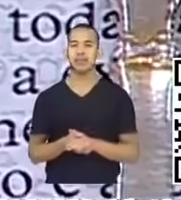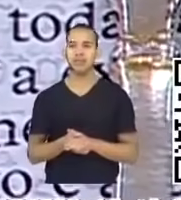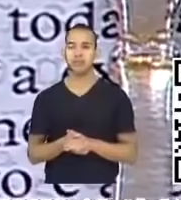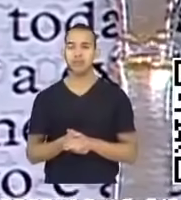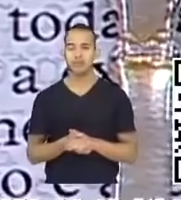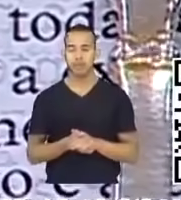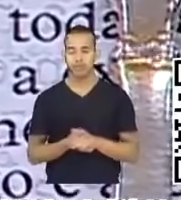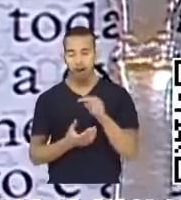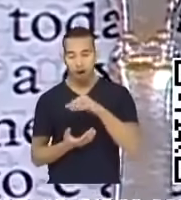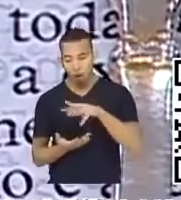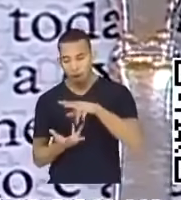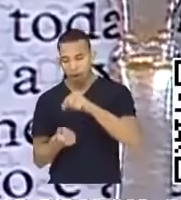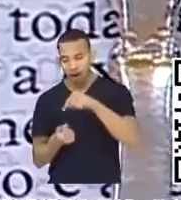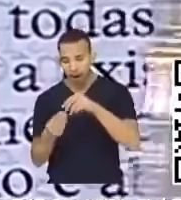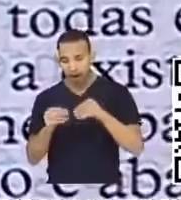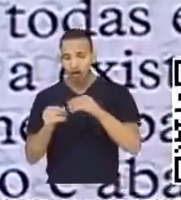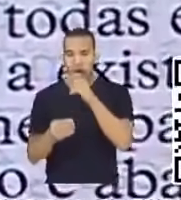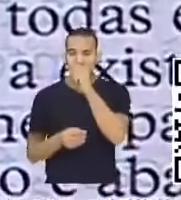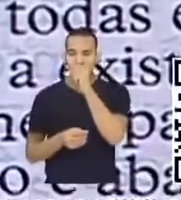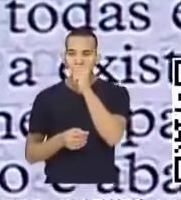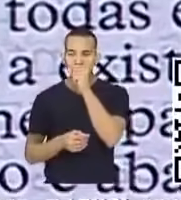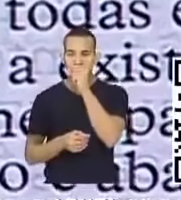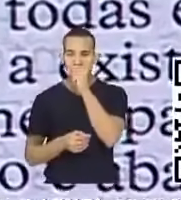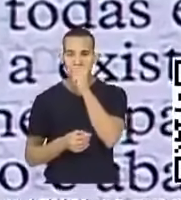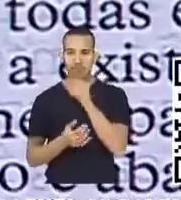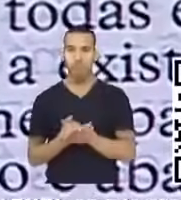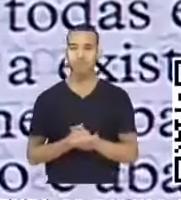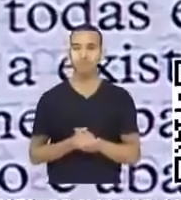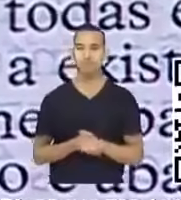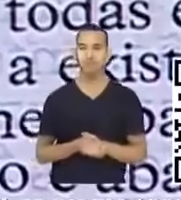e a terra é o estado